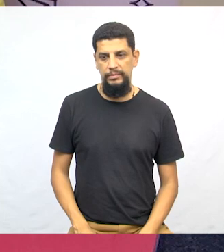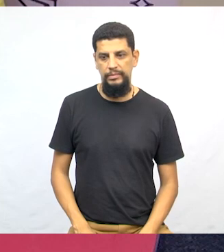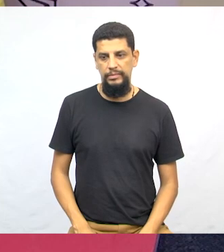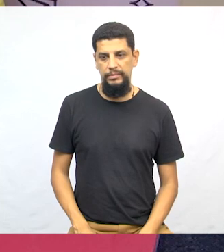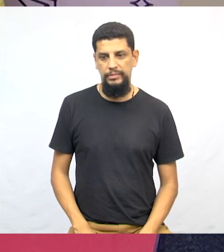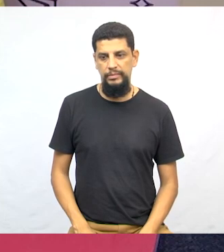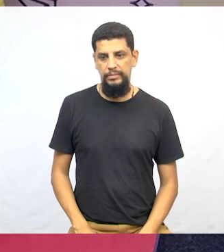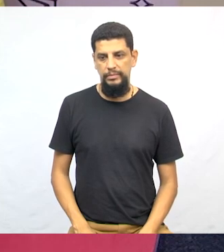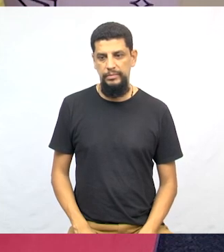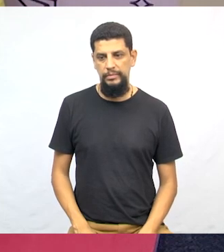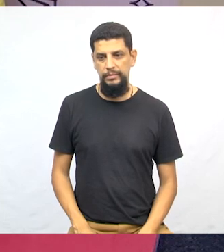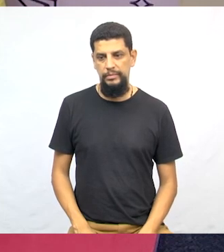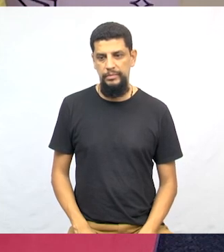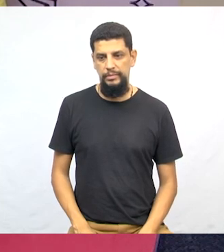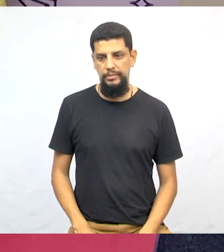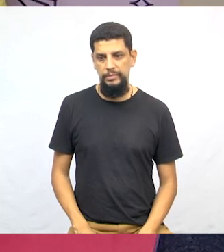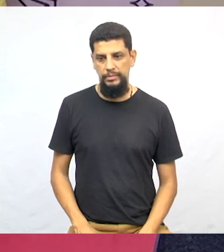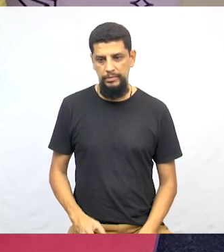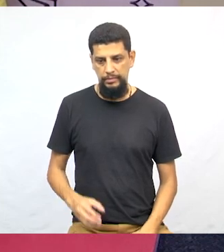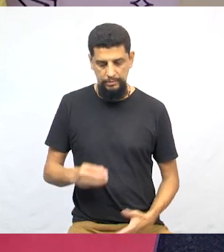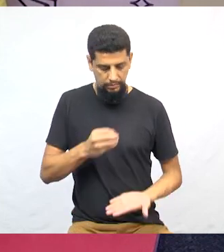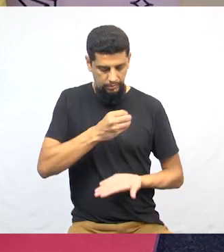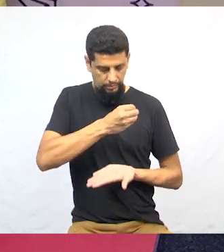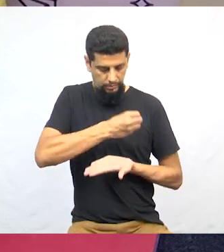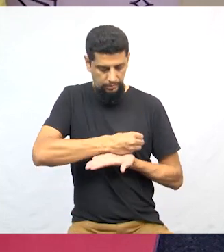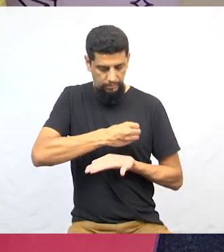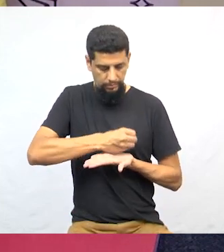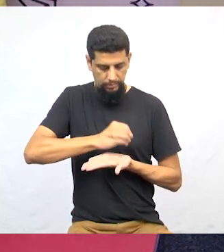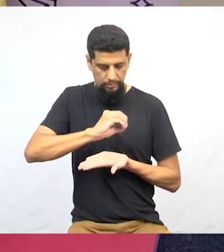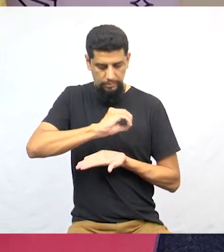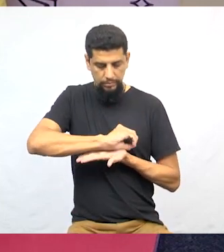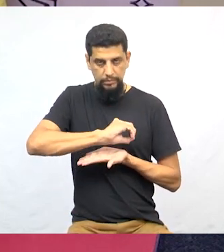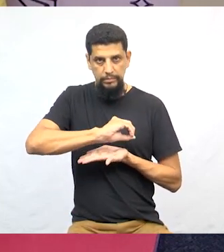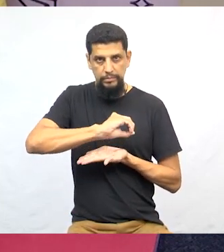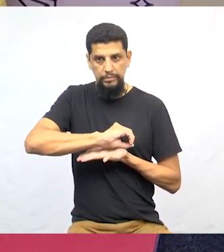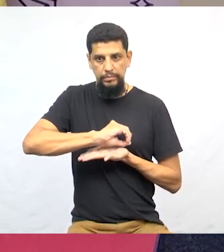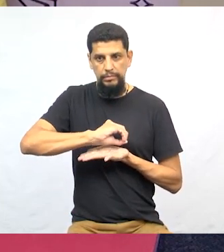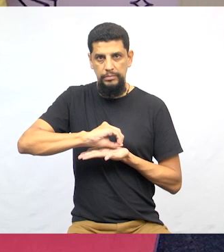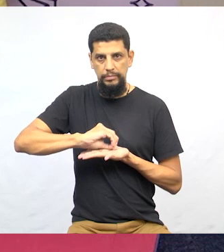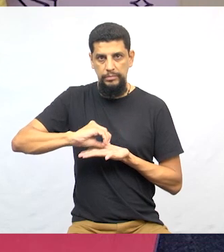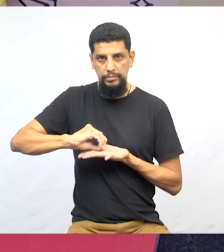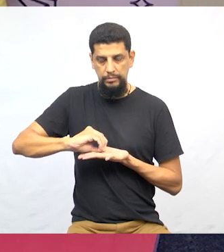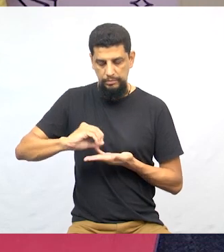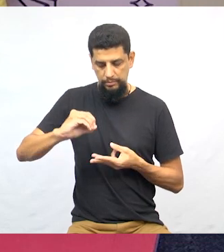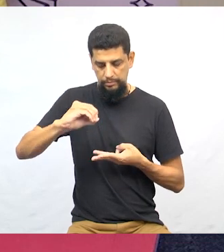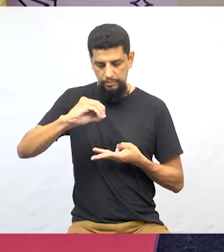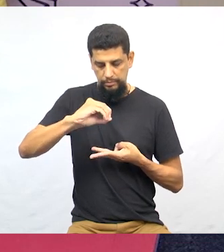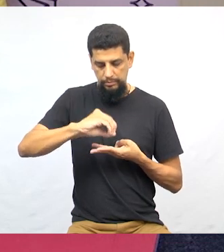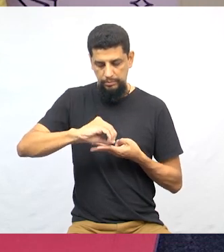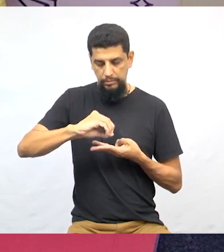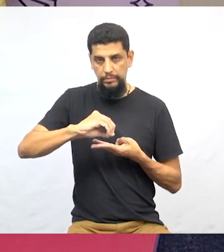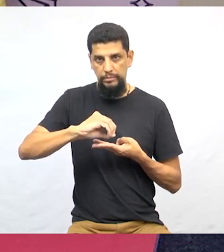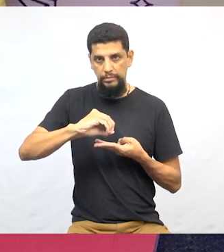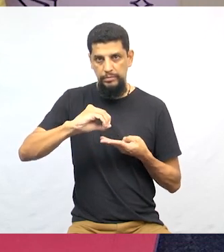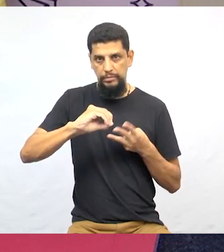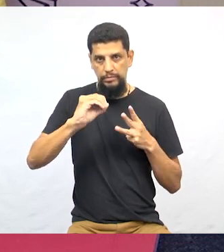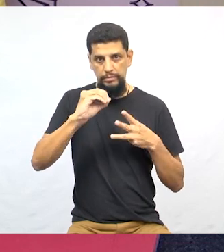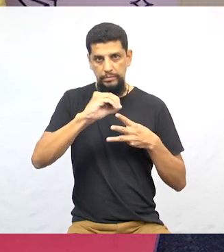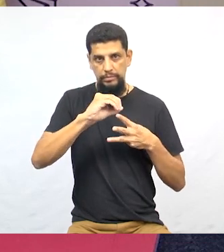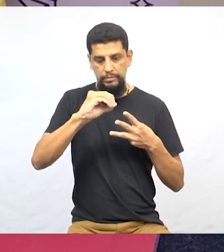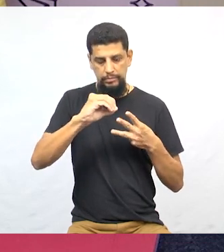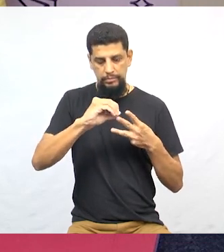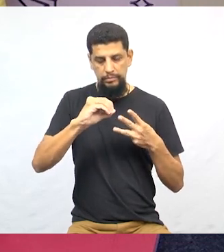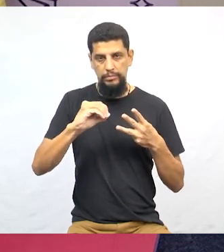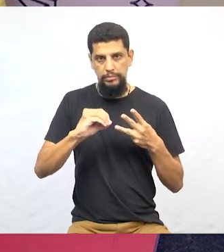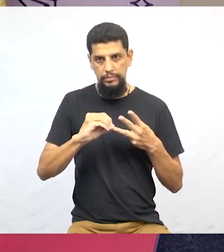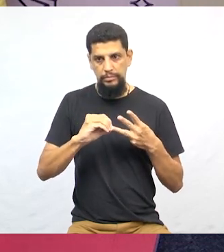se a gente pôr na... aqui, ó. Acho que aqui a gente podia colocar. Pra ver quem tem. Ó, eu tenho três. Isso. Ah, professora